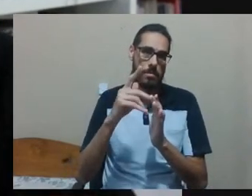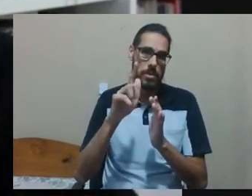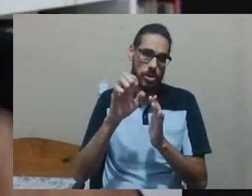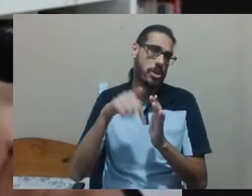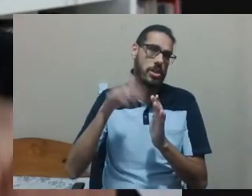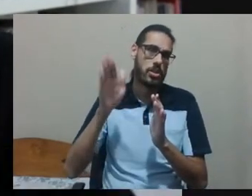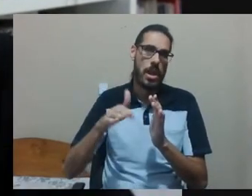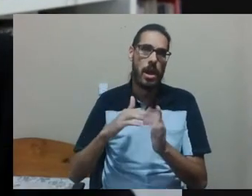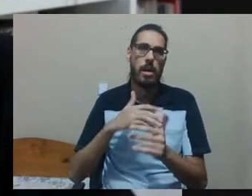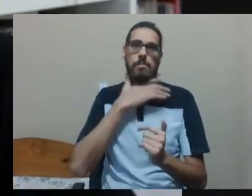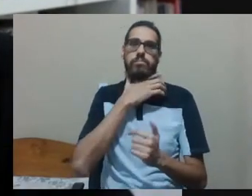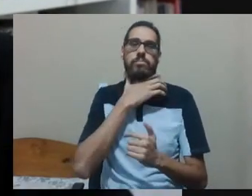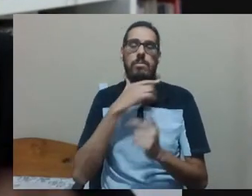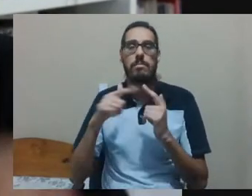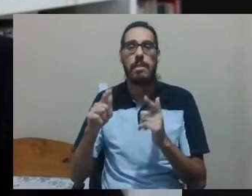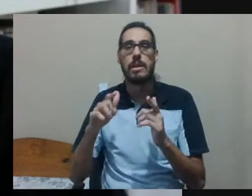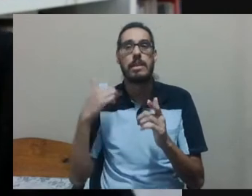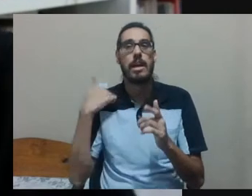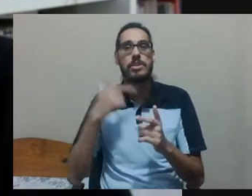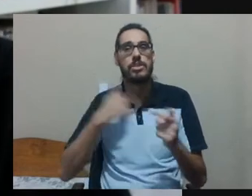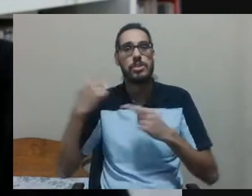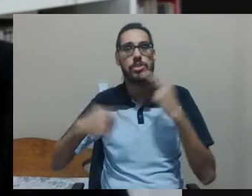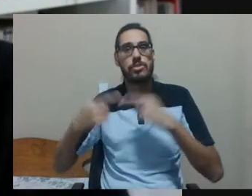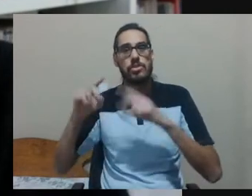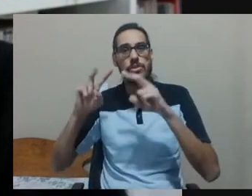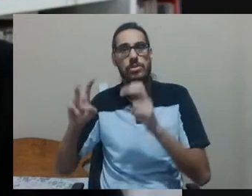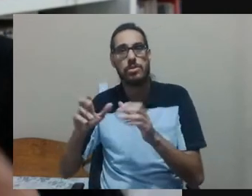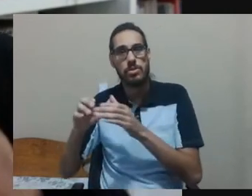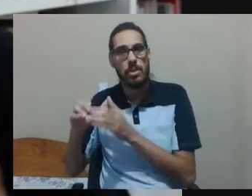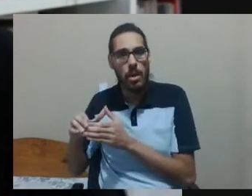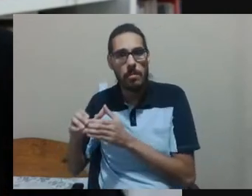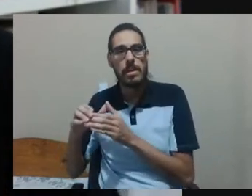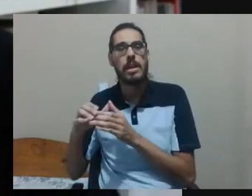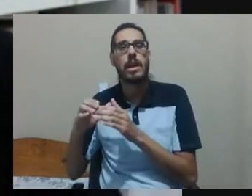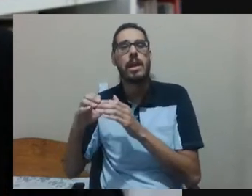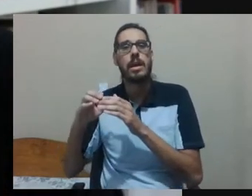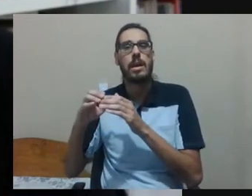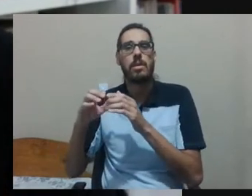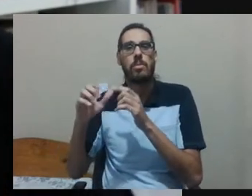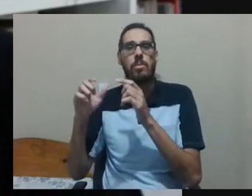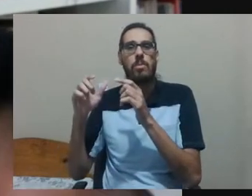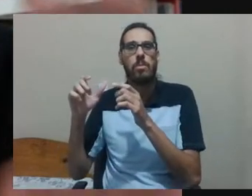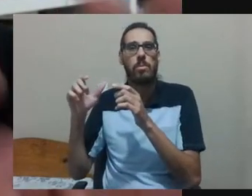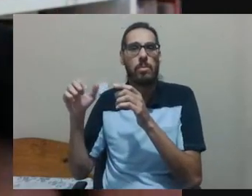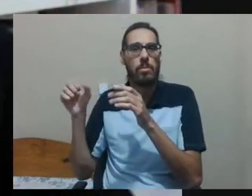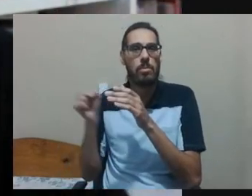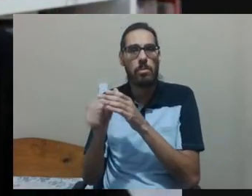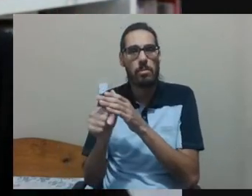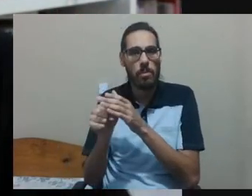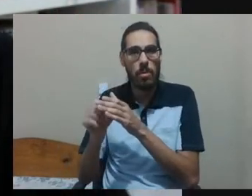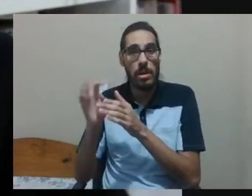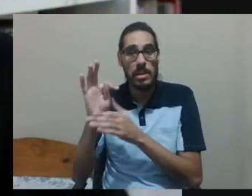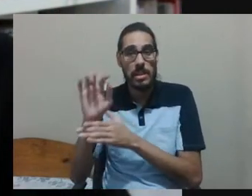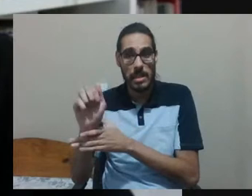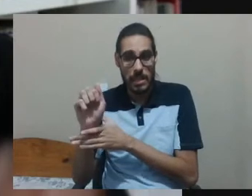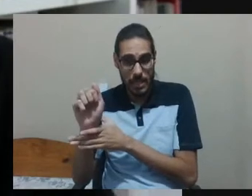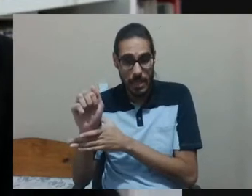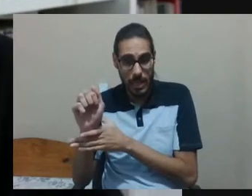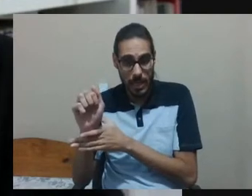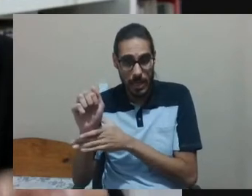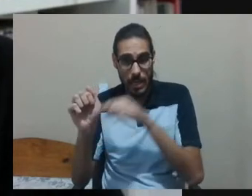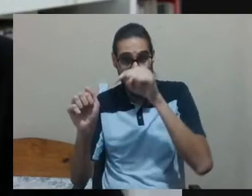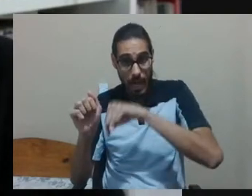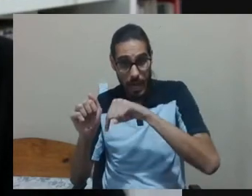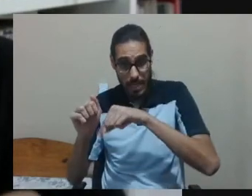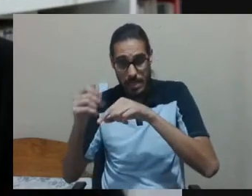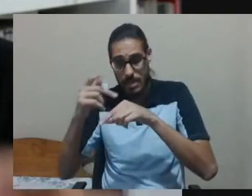sim, discutiremos com a Pró-Reitoria de Gestão de Pessoas a alocação de técnicos na Pró-PG para que esses